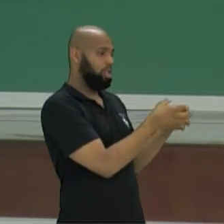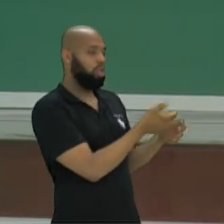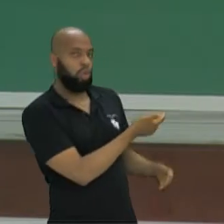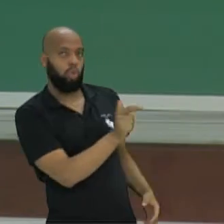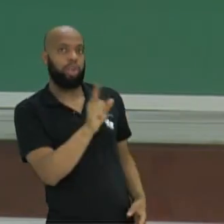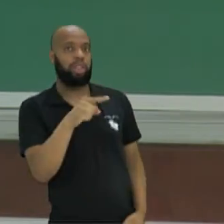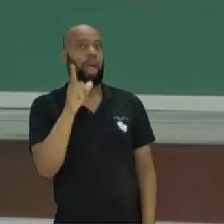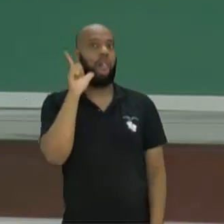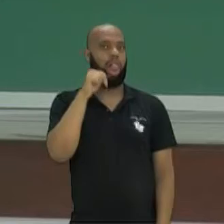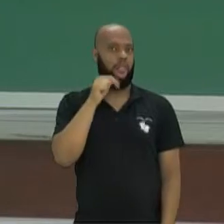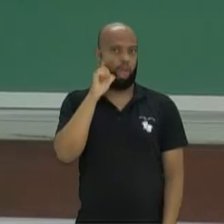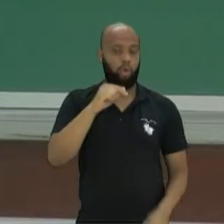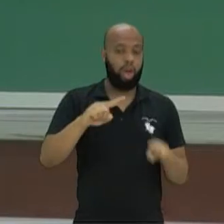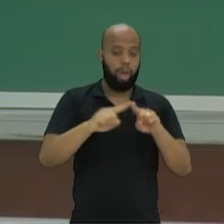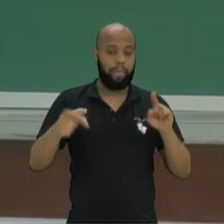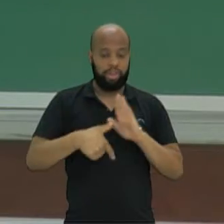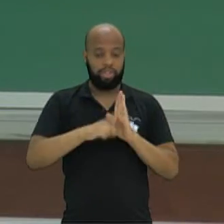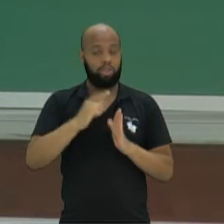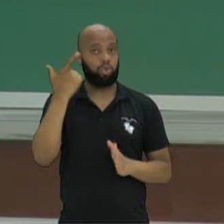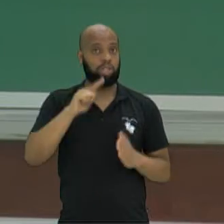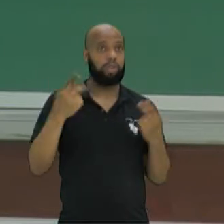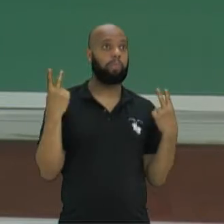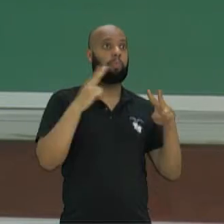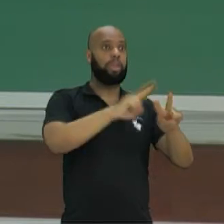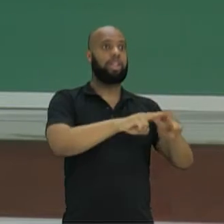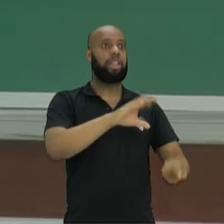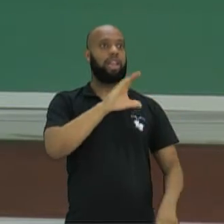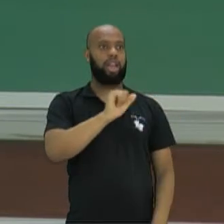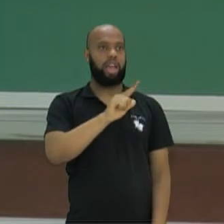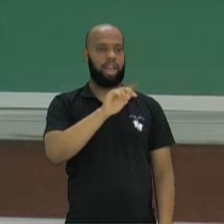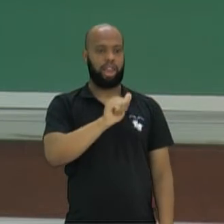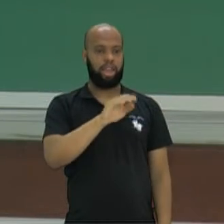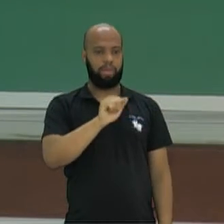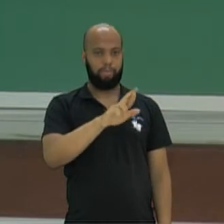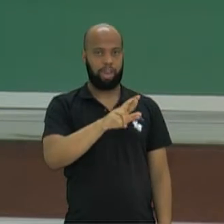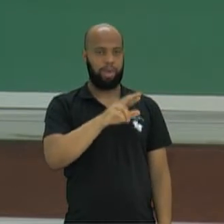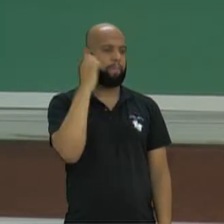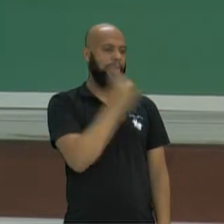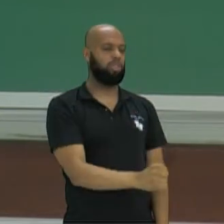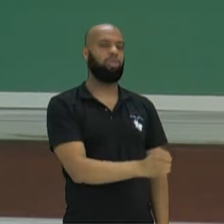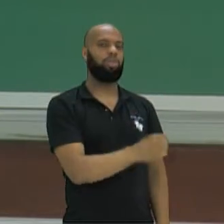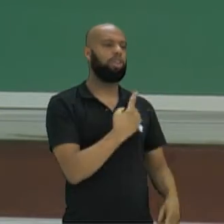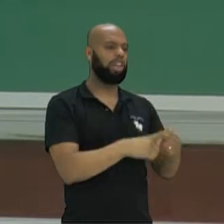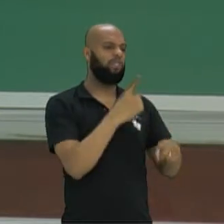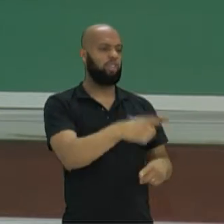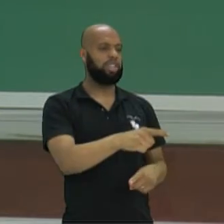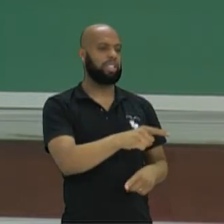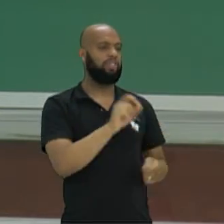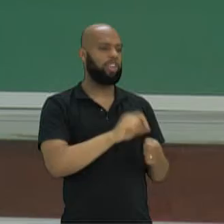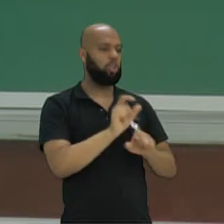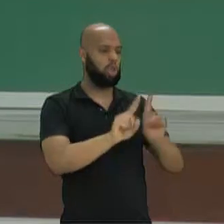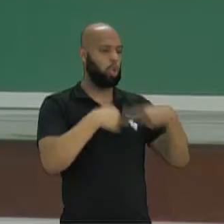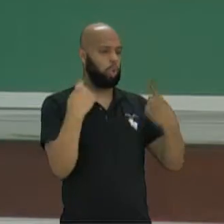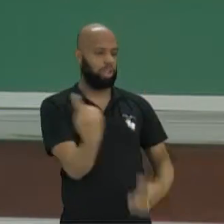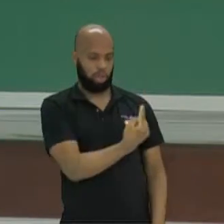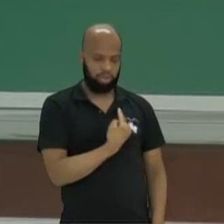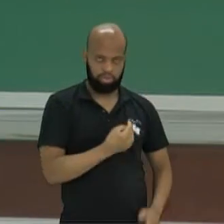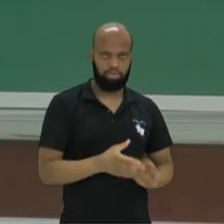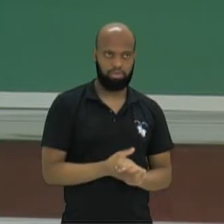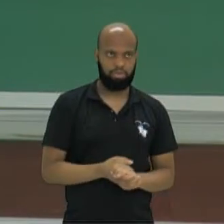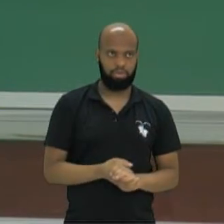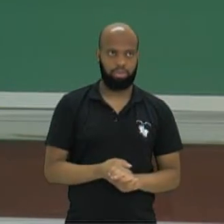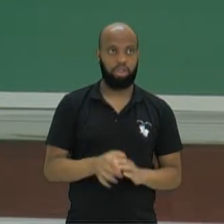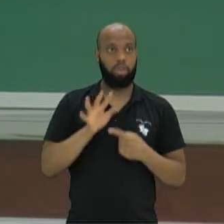Alagoas. Antes, porém, conseguiu prender o Calabar e executou ele, considerado traidor. O motivo vocês viram. A imagem